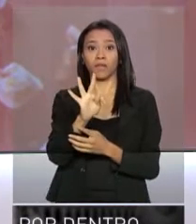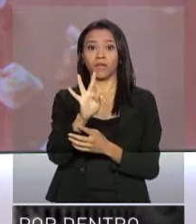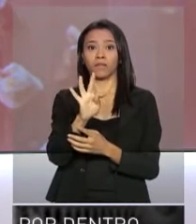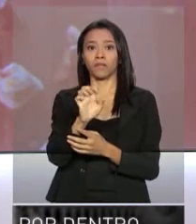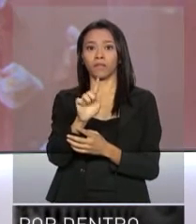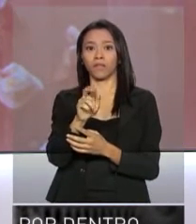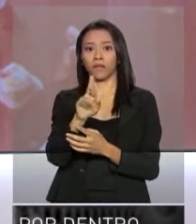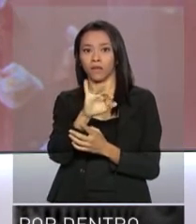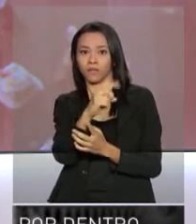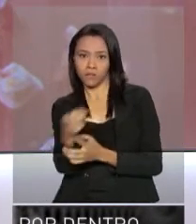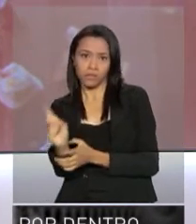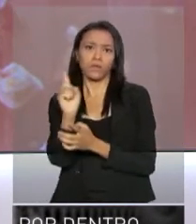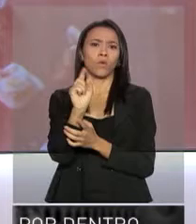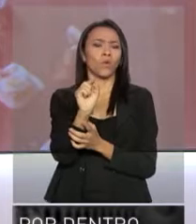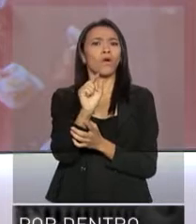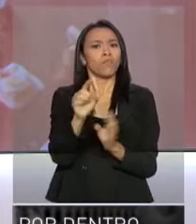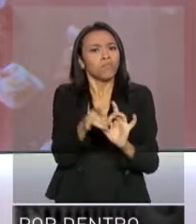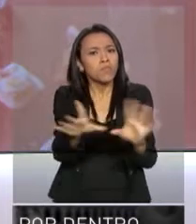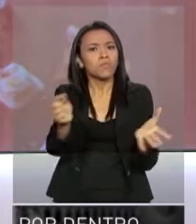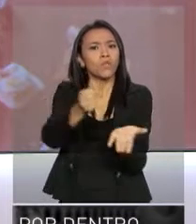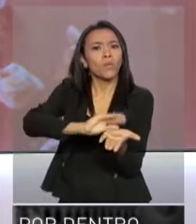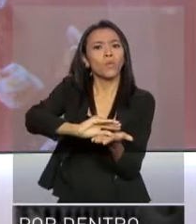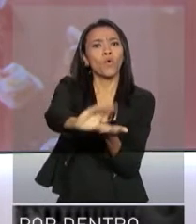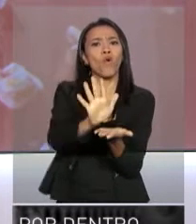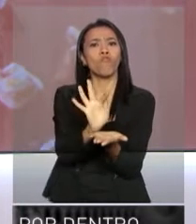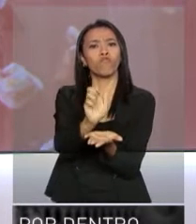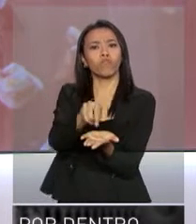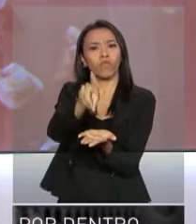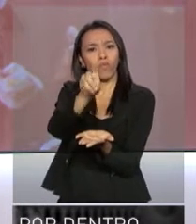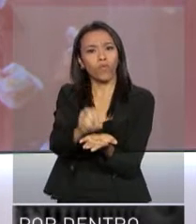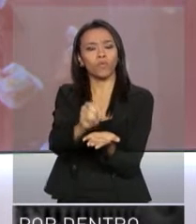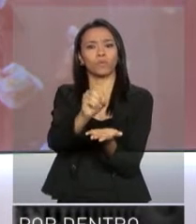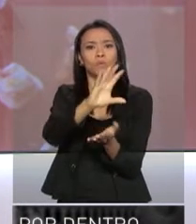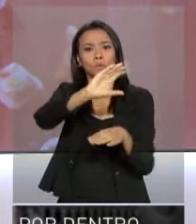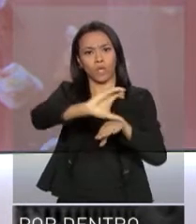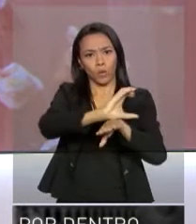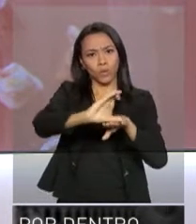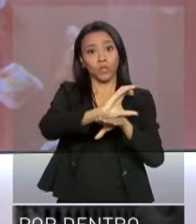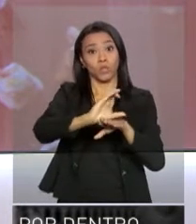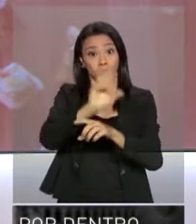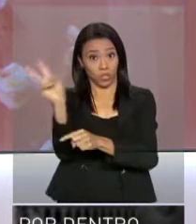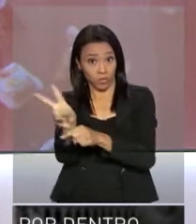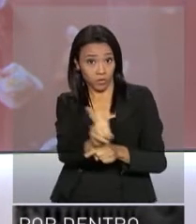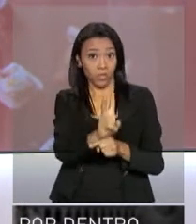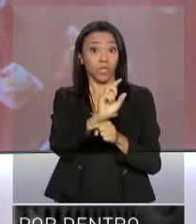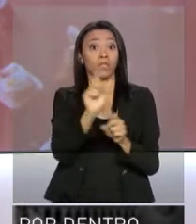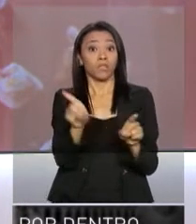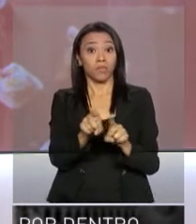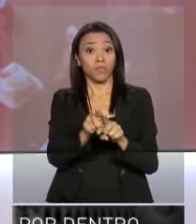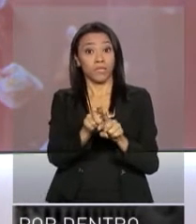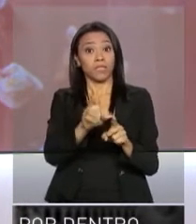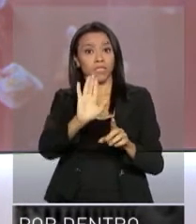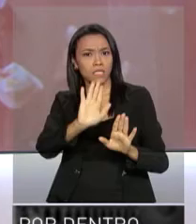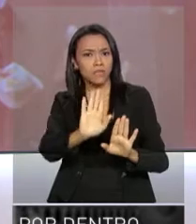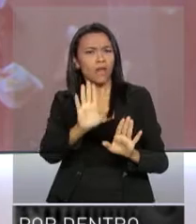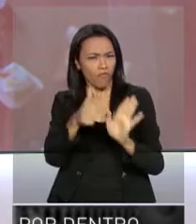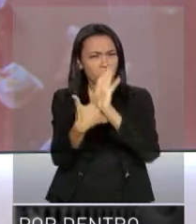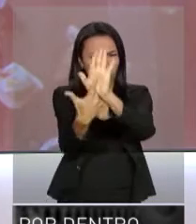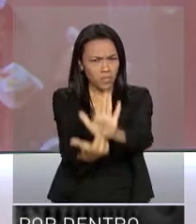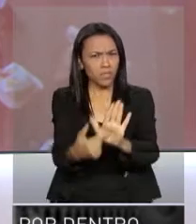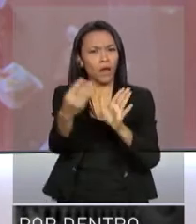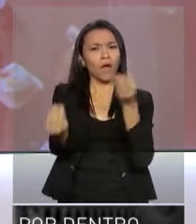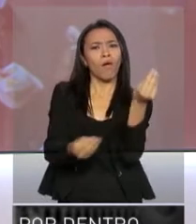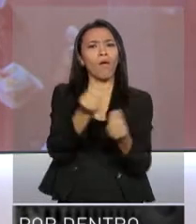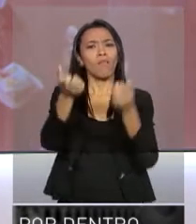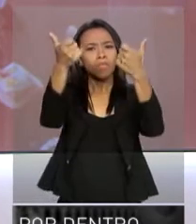viabiliza recursos por meio dos fundos constitucionais de financiamento e de desenvolvimento regional é o que mostra pra gente